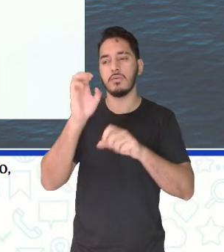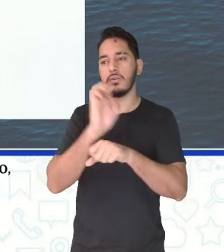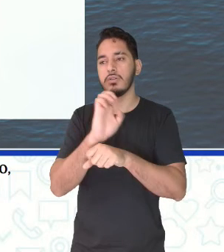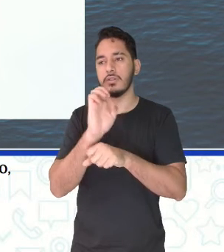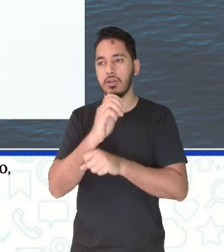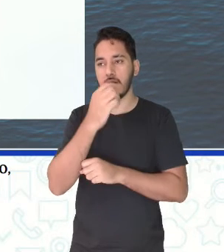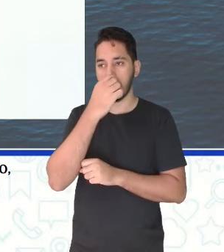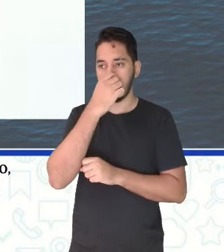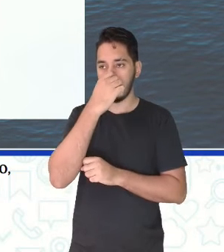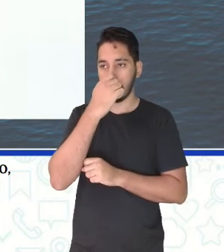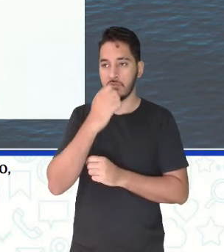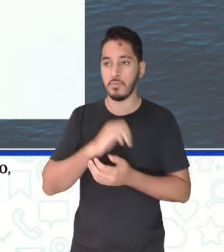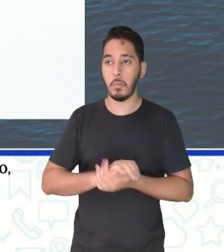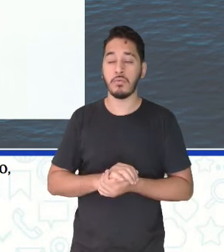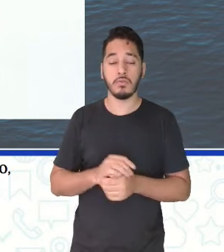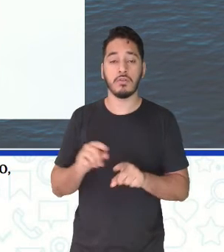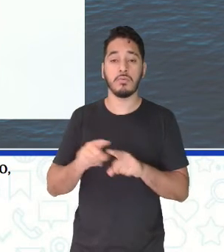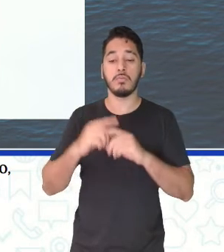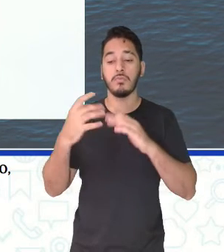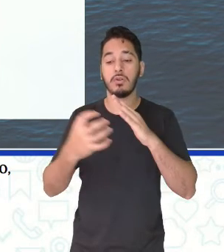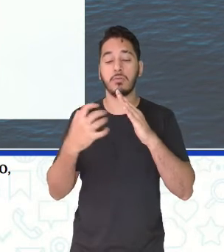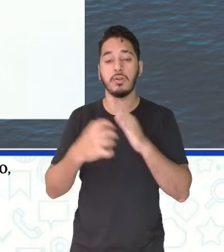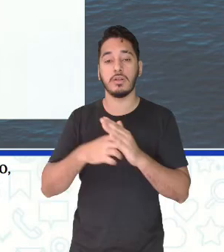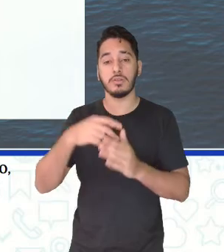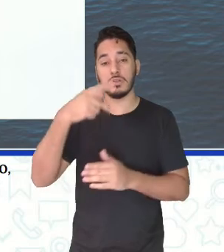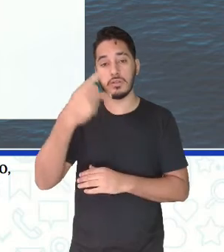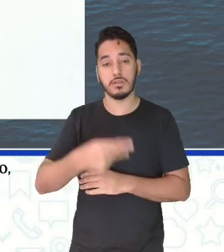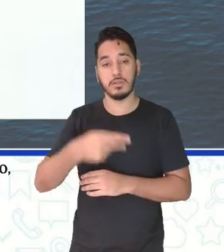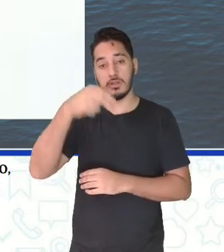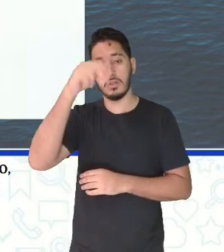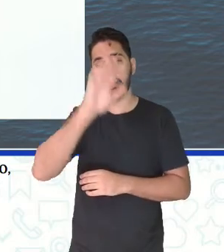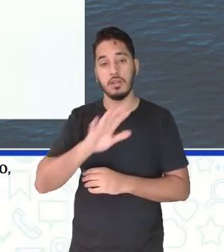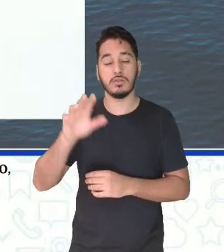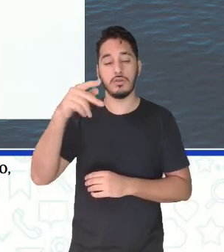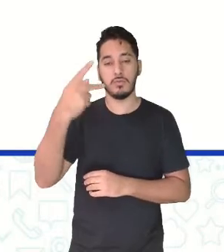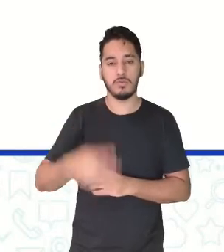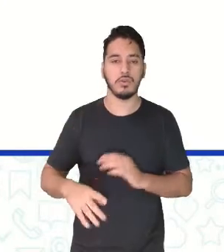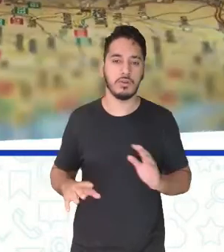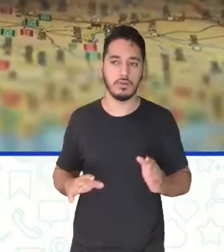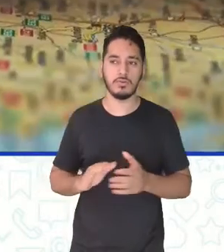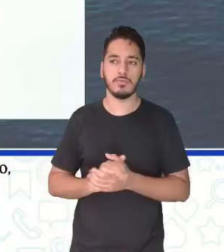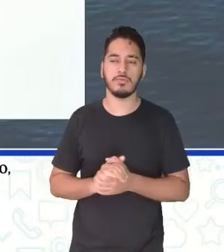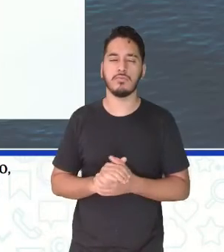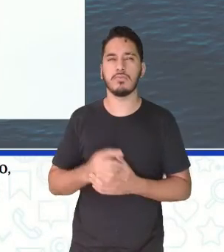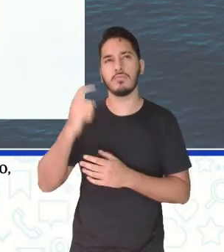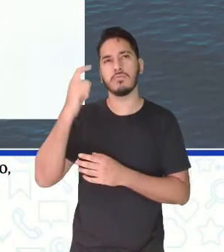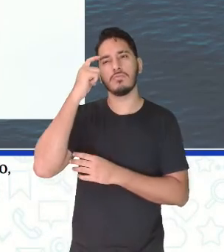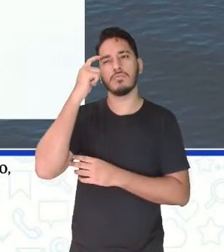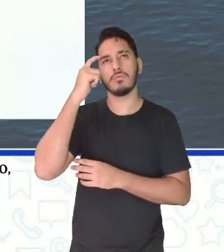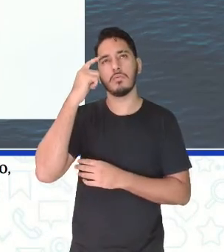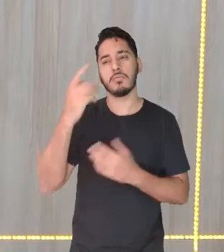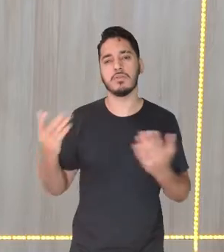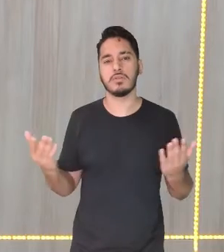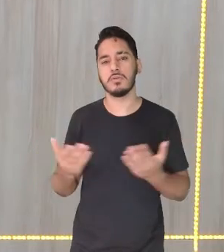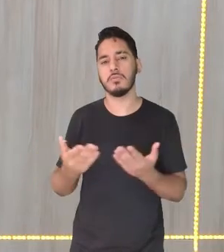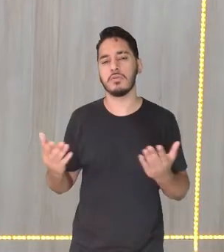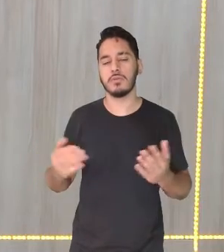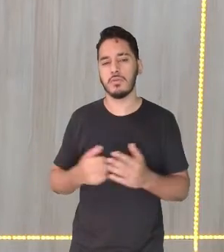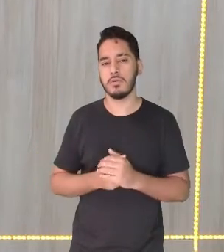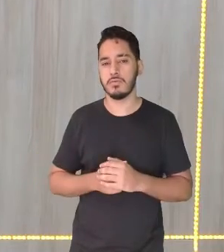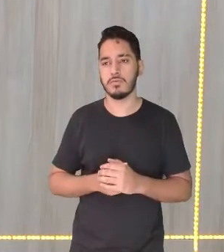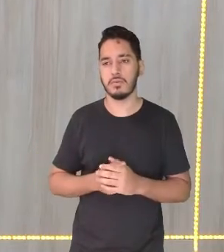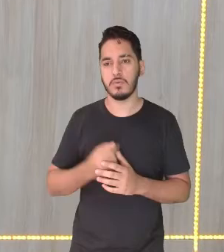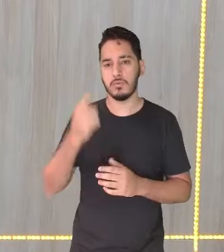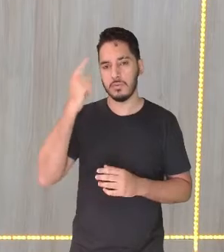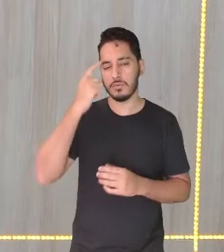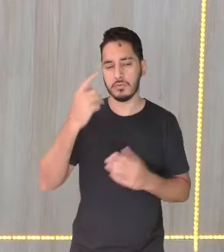né? Também por empresa nacional. Então veja aí os causadores desse conflito. Então qual é a reflexão que fica, meus queridos? A